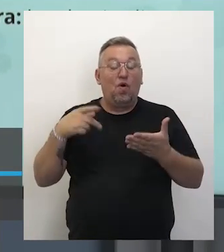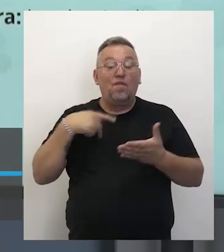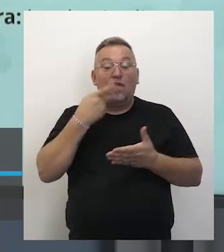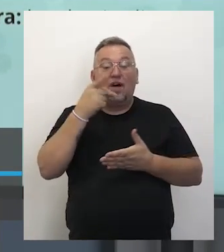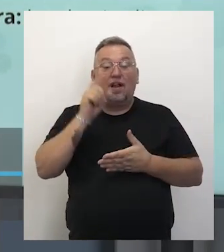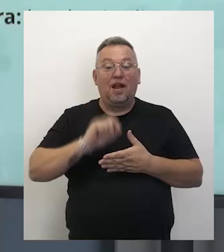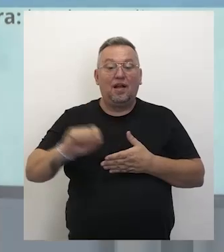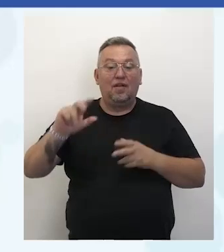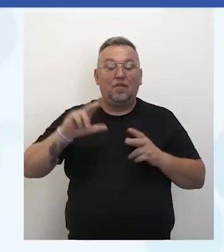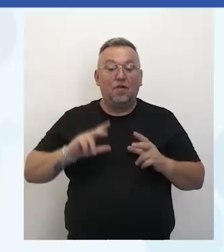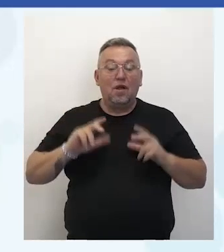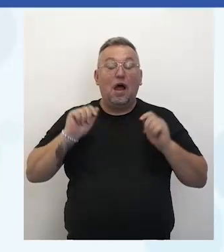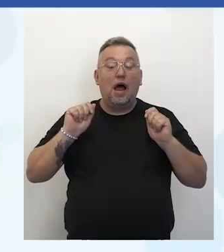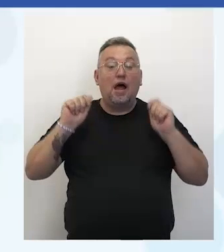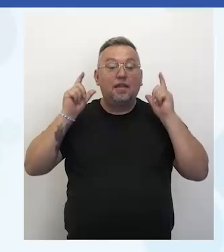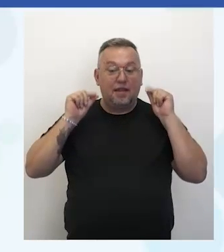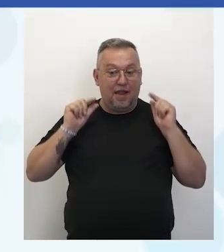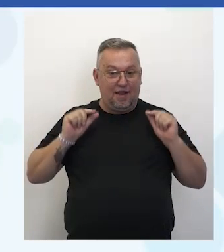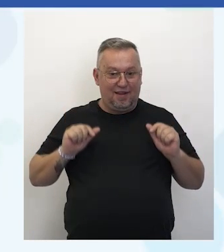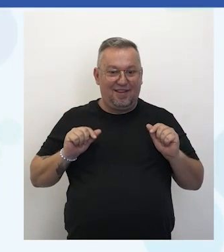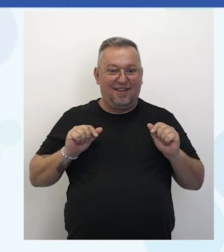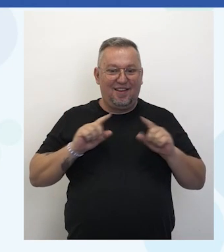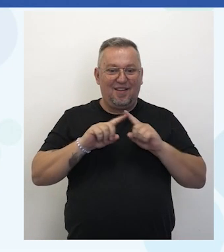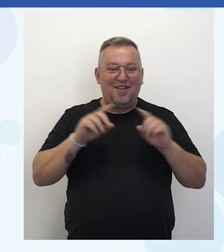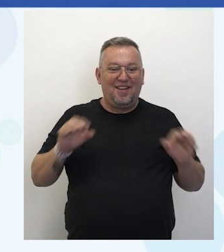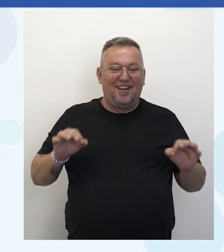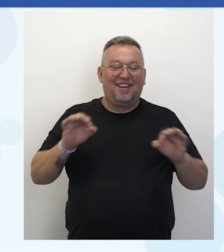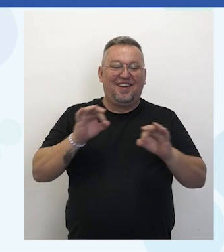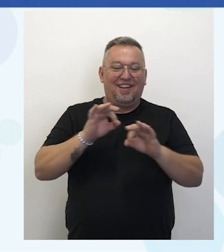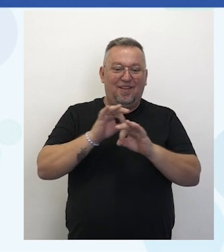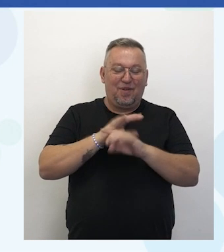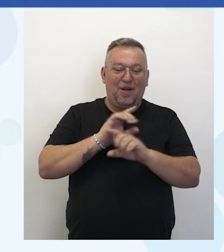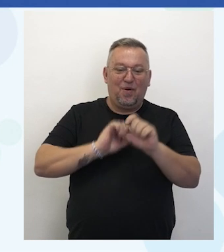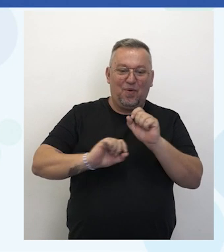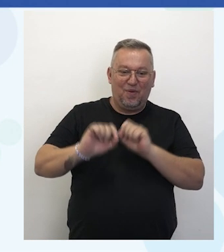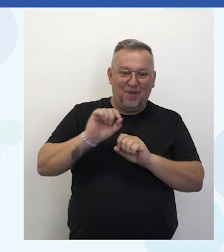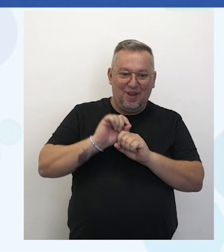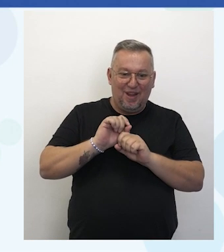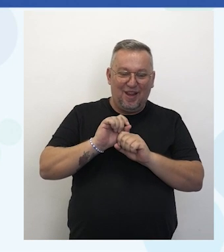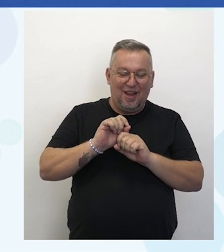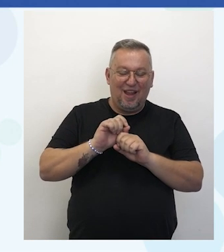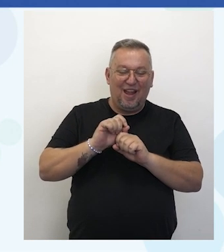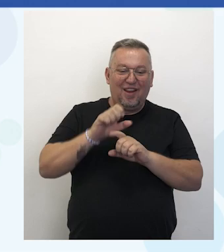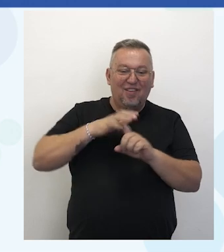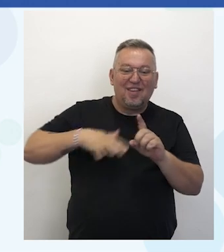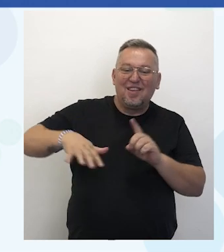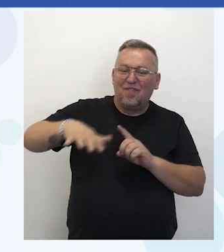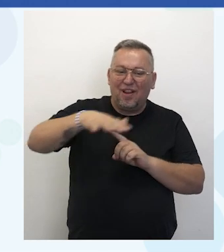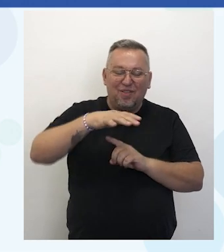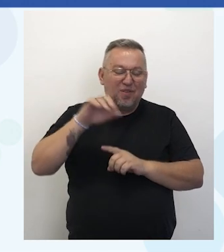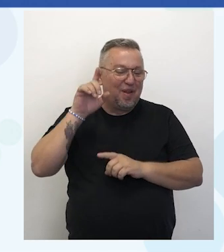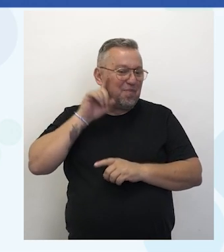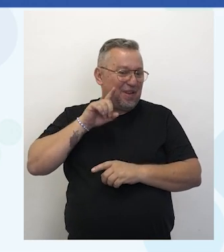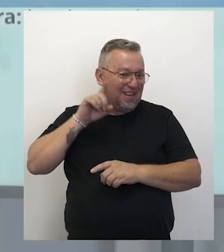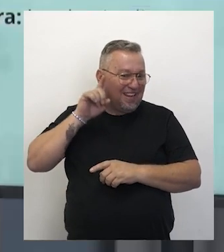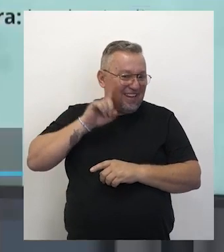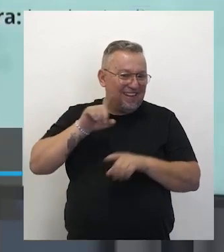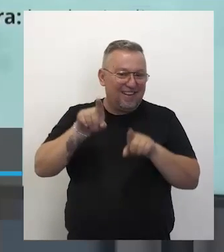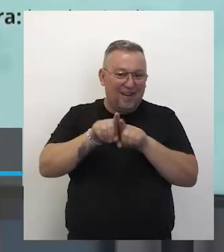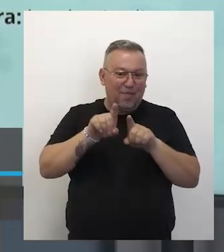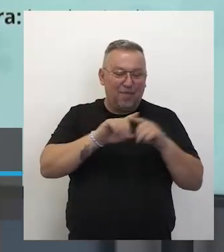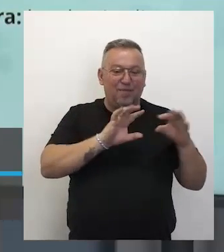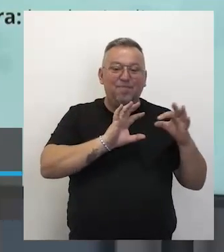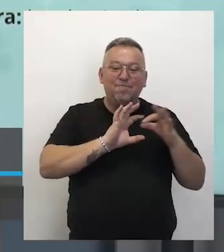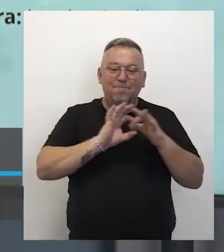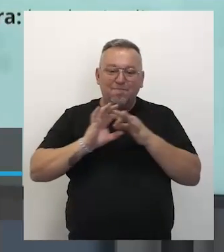os astecas, para encerrar aí o nosso ciclo, né, de civilizações americanas. Nós estamos no contexto da